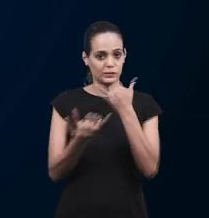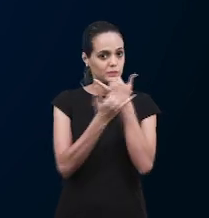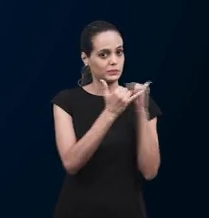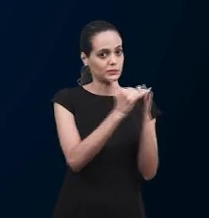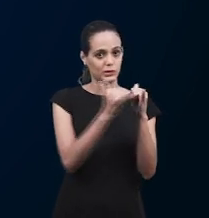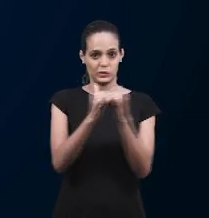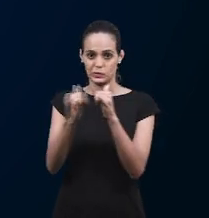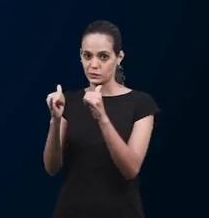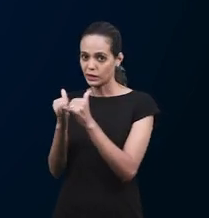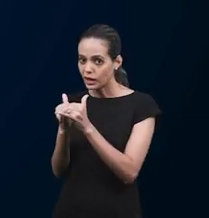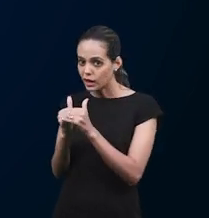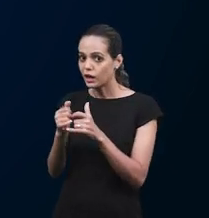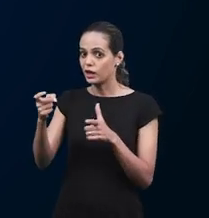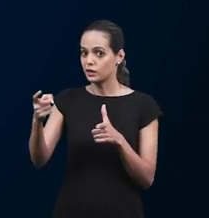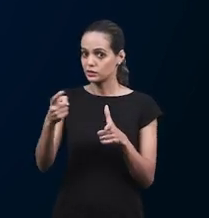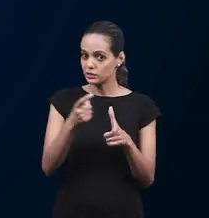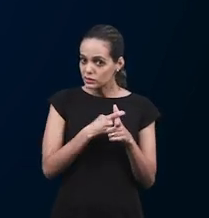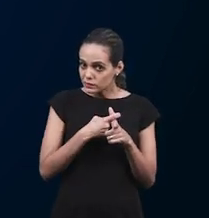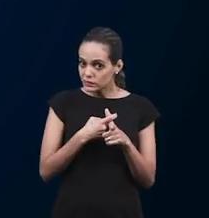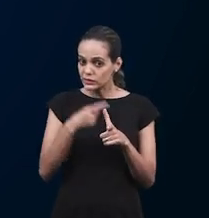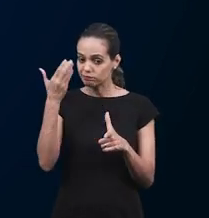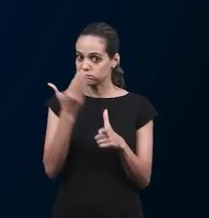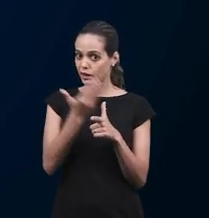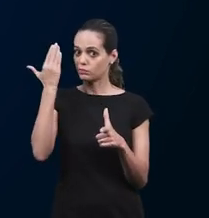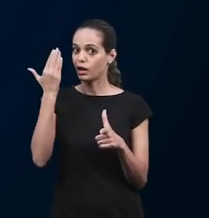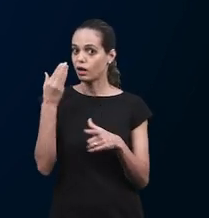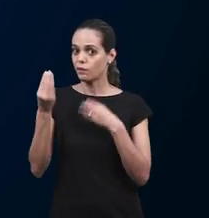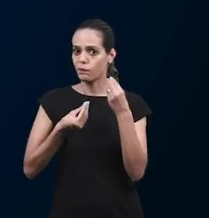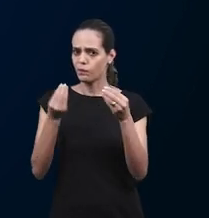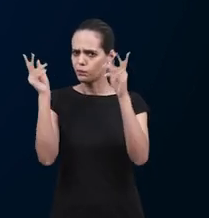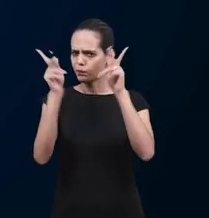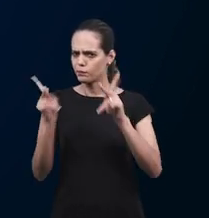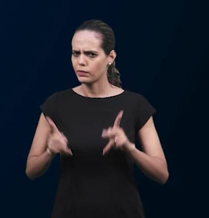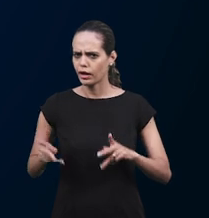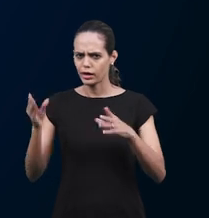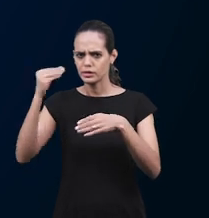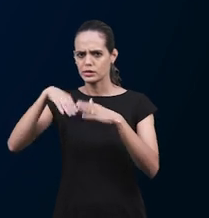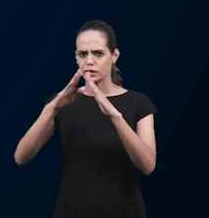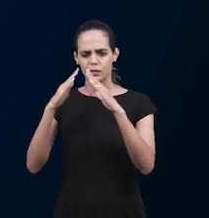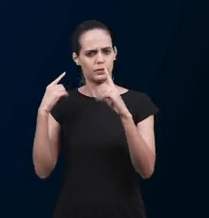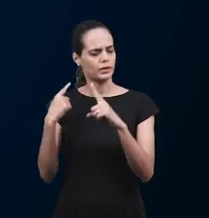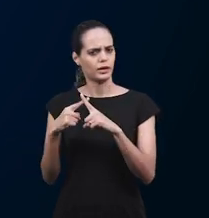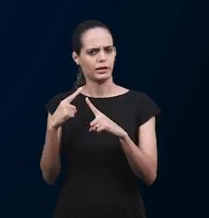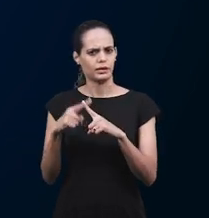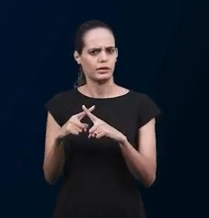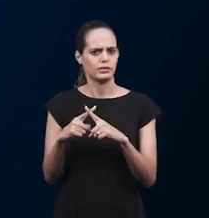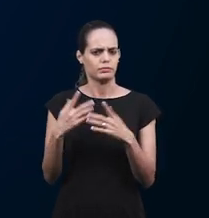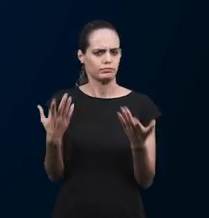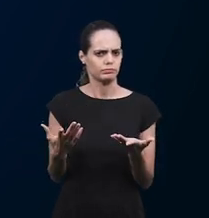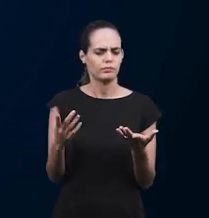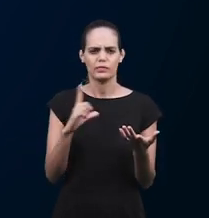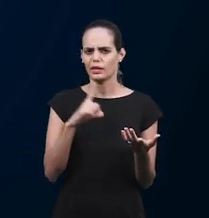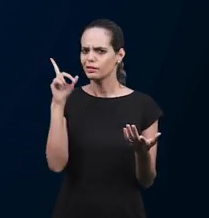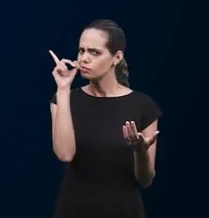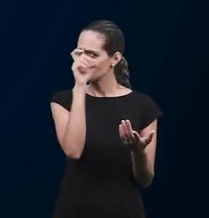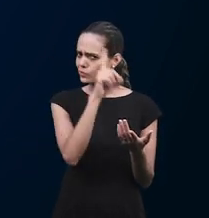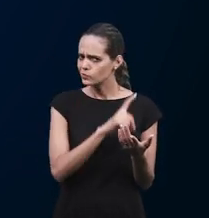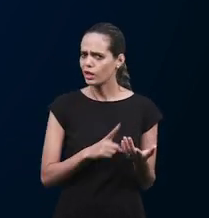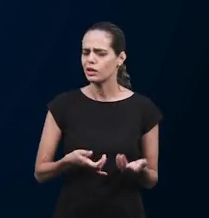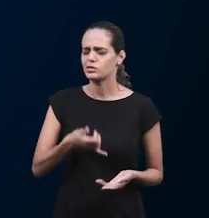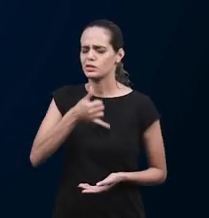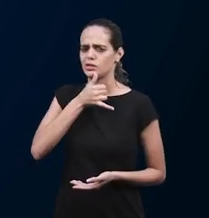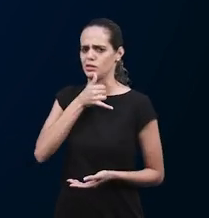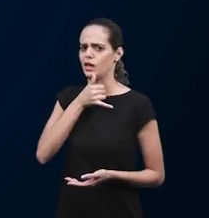do nosso irmão, a paz ela não se estabelece dentro da igreja, não há paz dentro da igreja, há dificuldade,